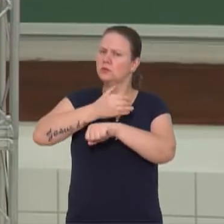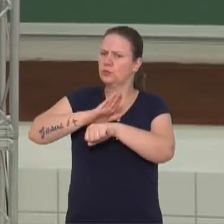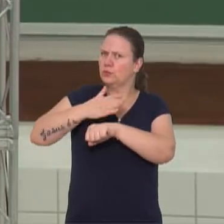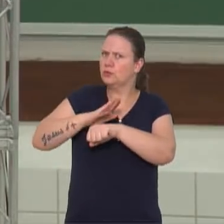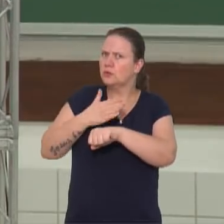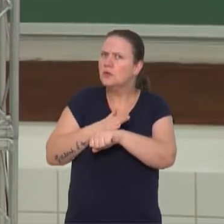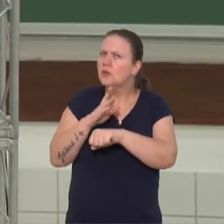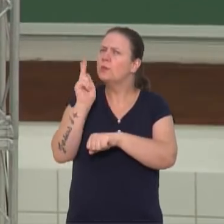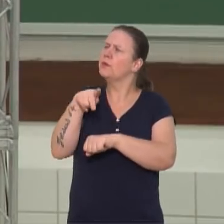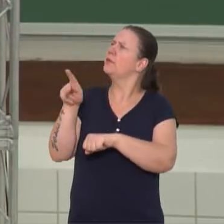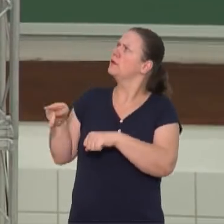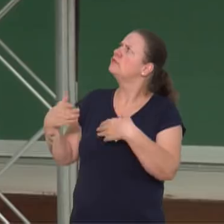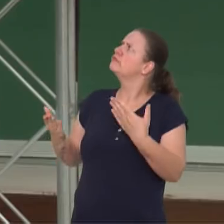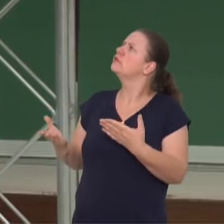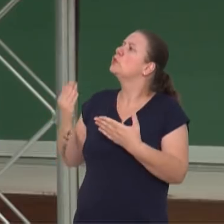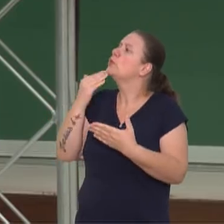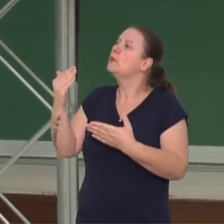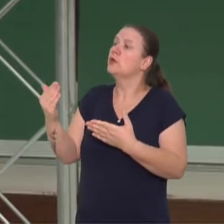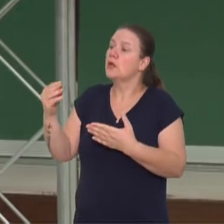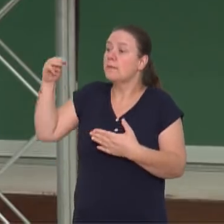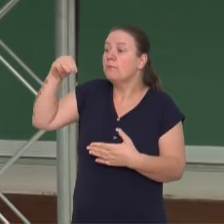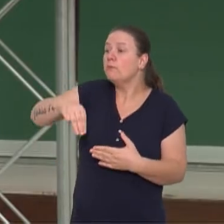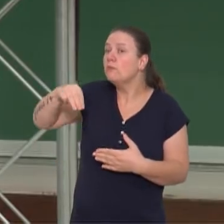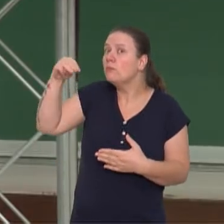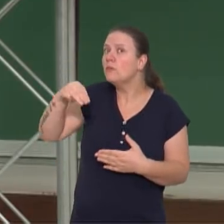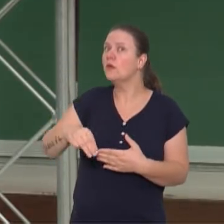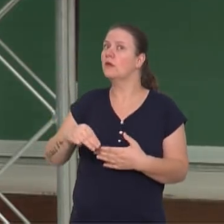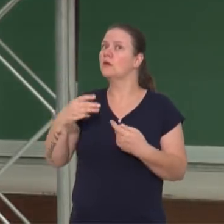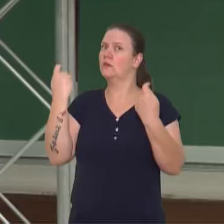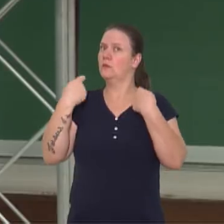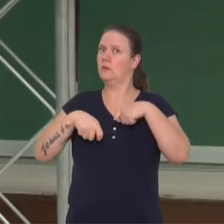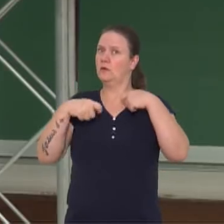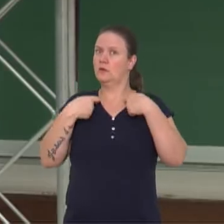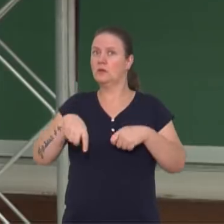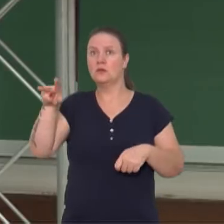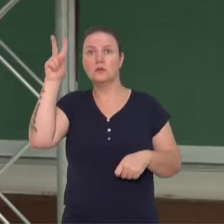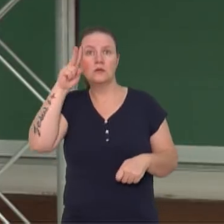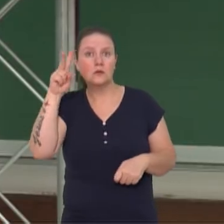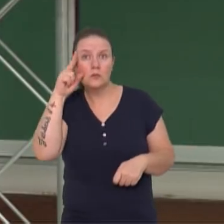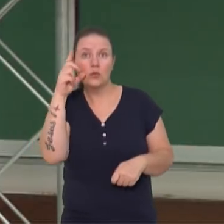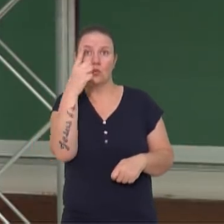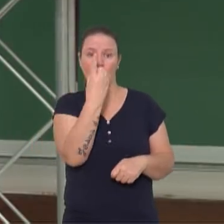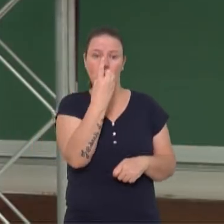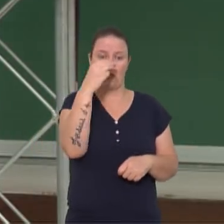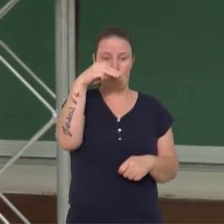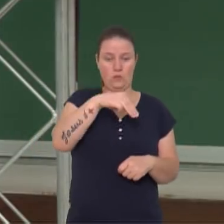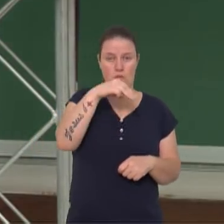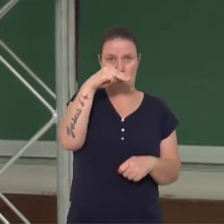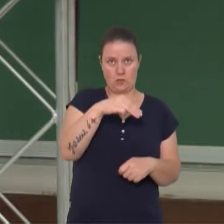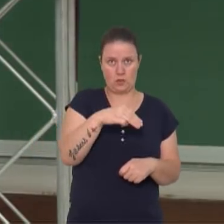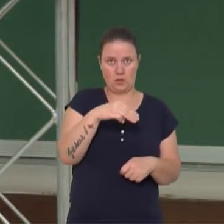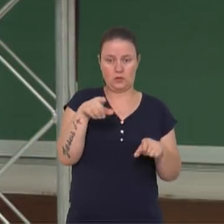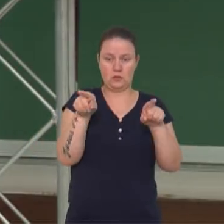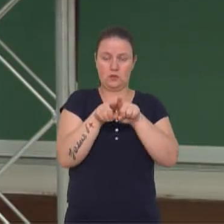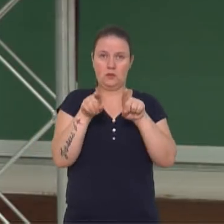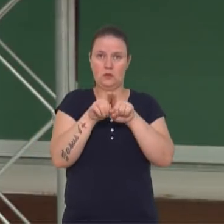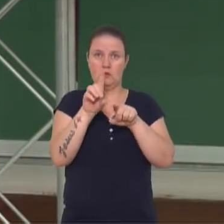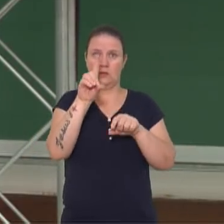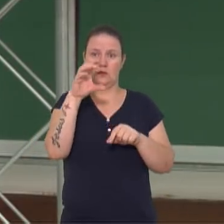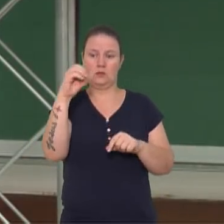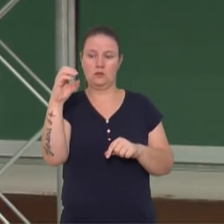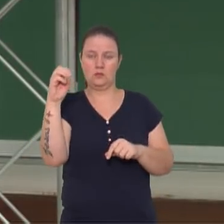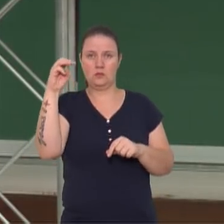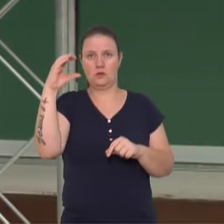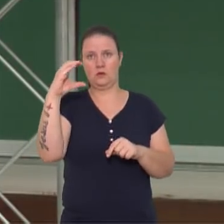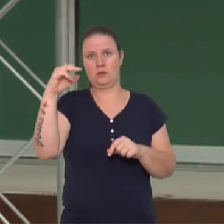exercício, professora, ele está pedindo em metros. Então, a gente precisa lembrar que 1 metro vale 100 centímetros. Quando